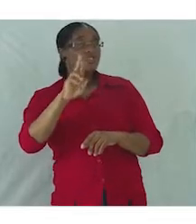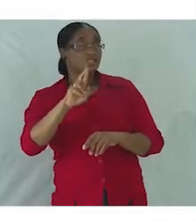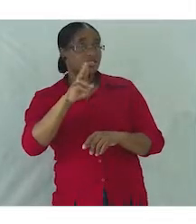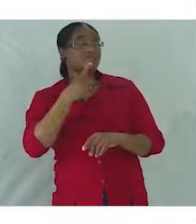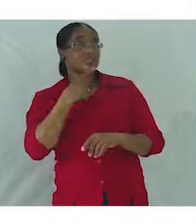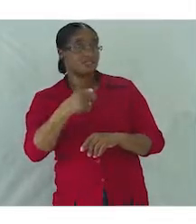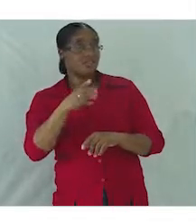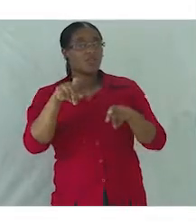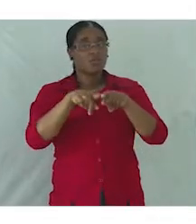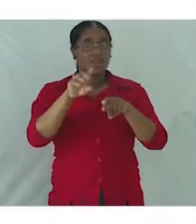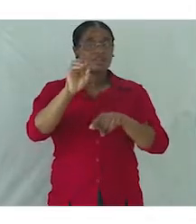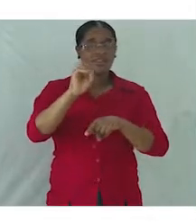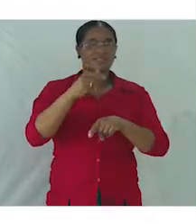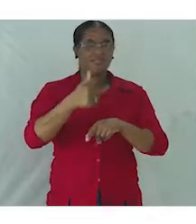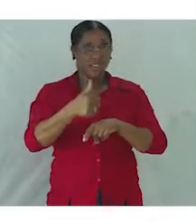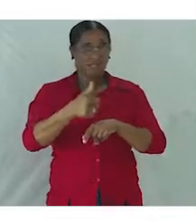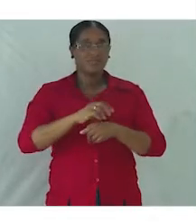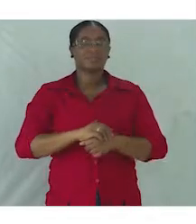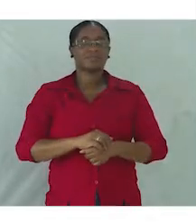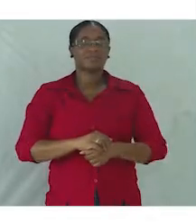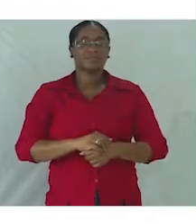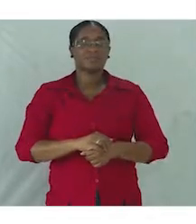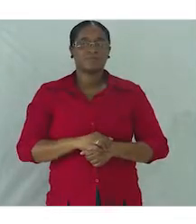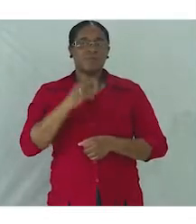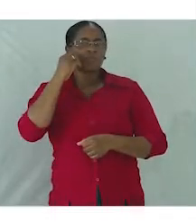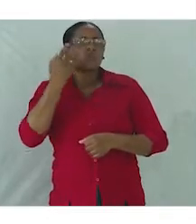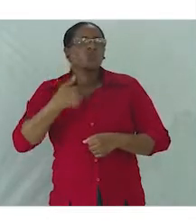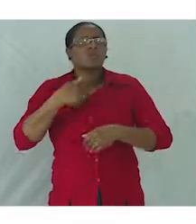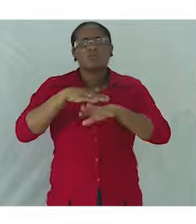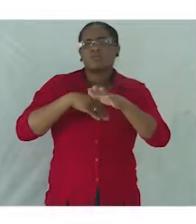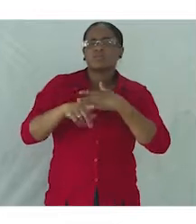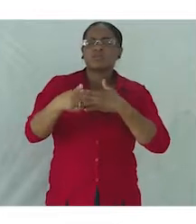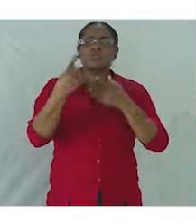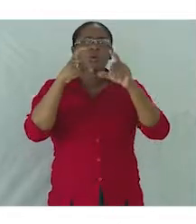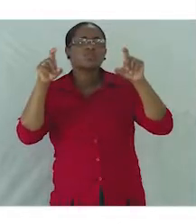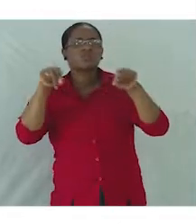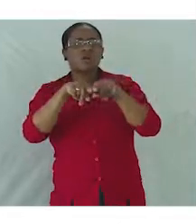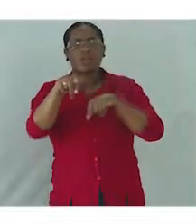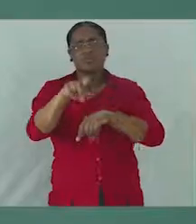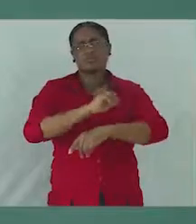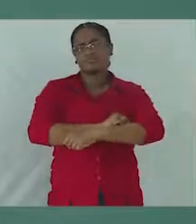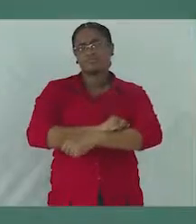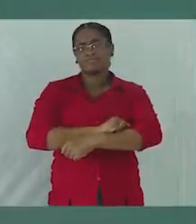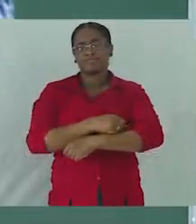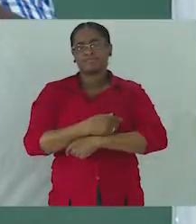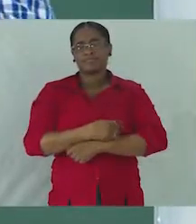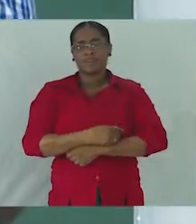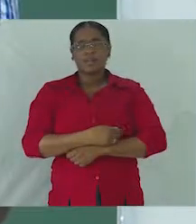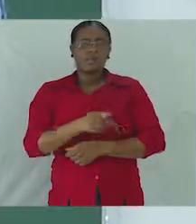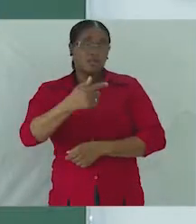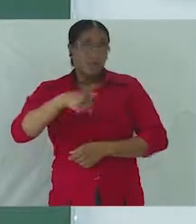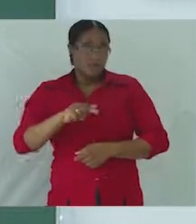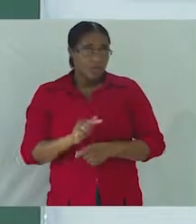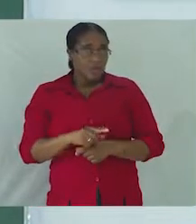é igual a zero, certo? Como eu vou resolver uma equação desse tipo? Bom, nós